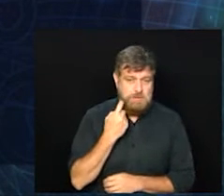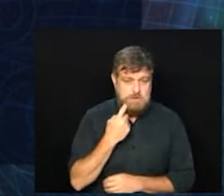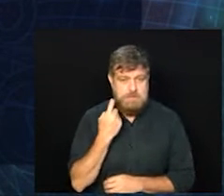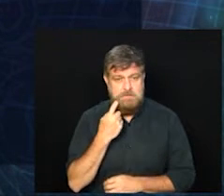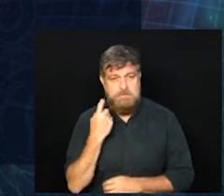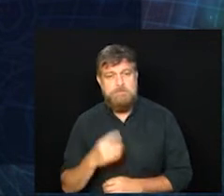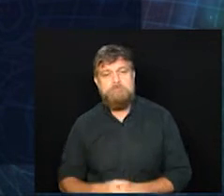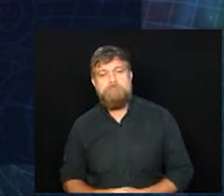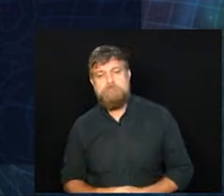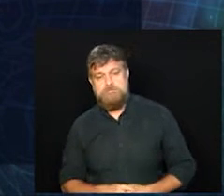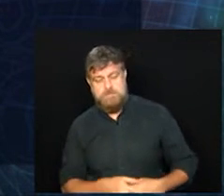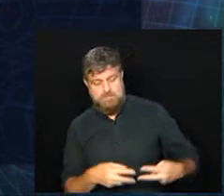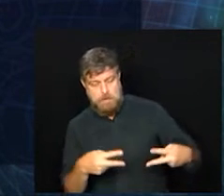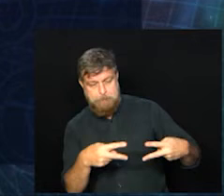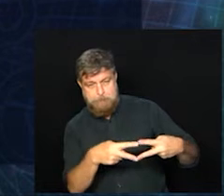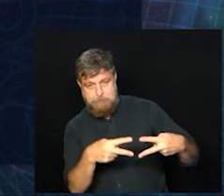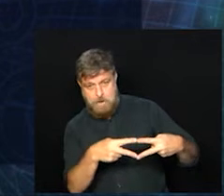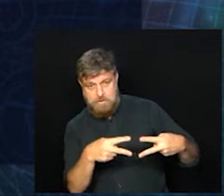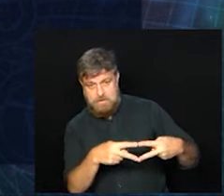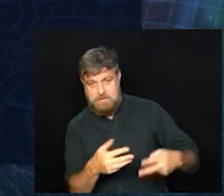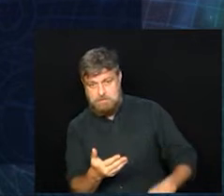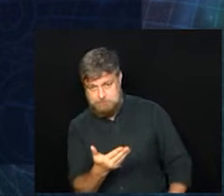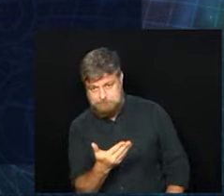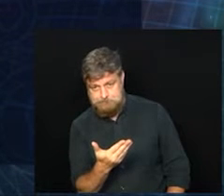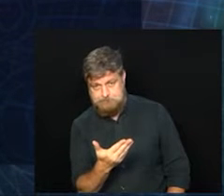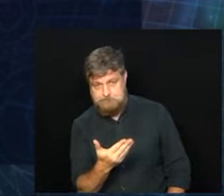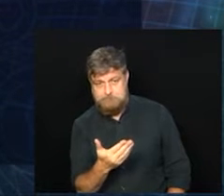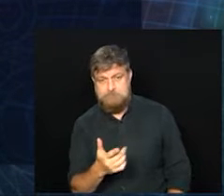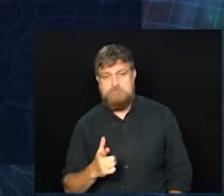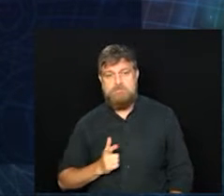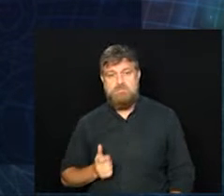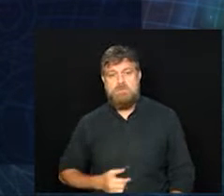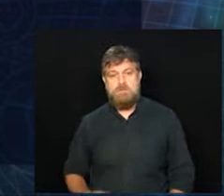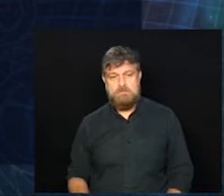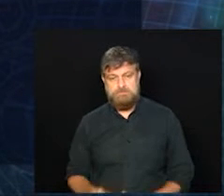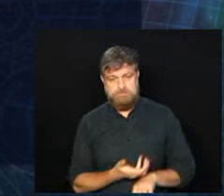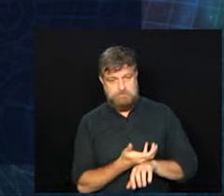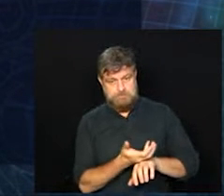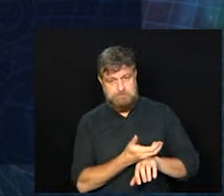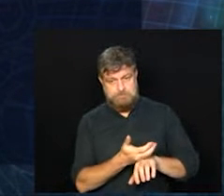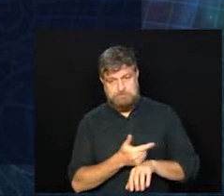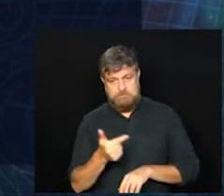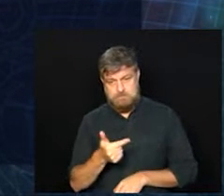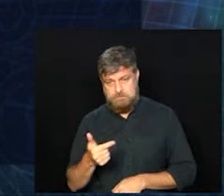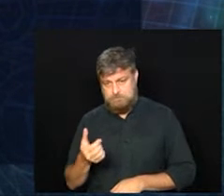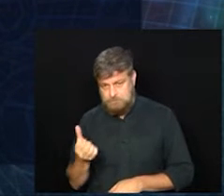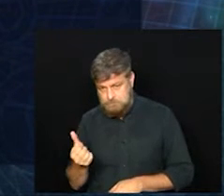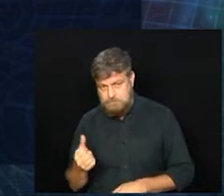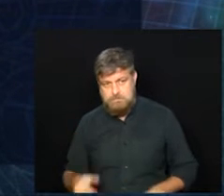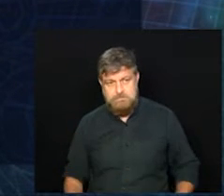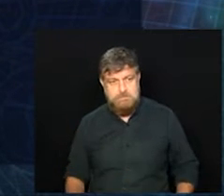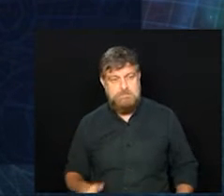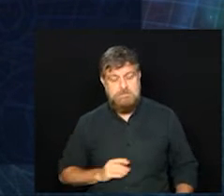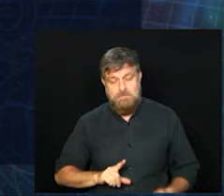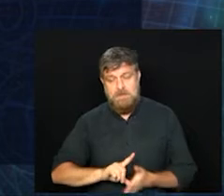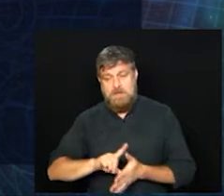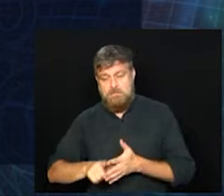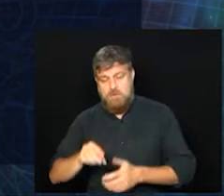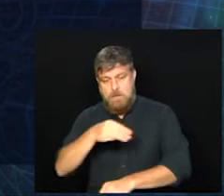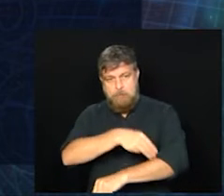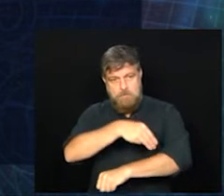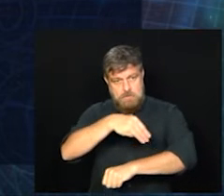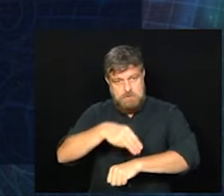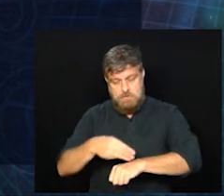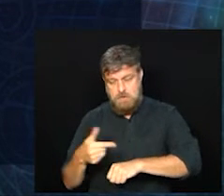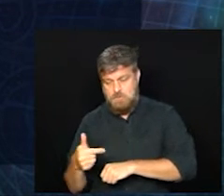Itatiba 305, Paulínia 288, Nova Odessa 226, na sequência